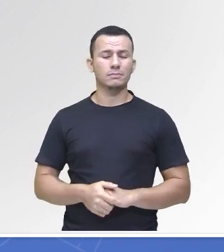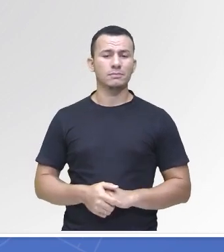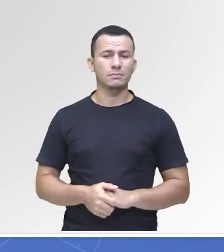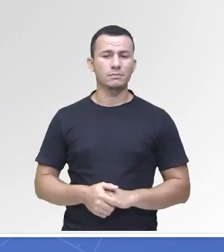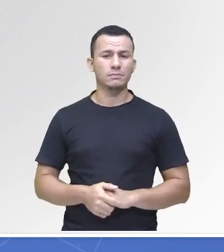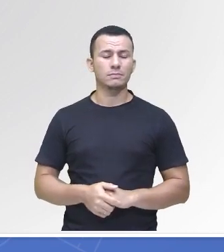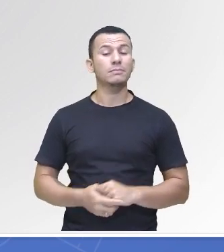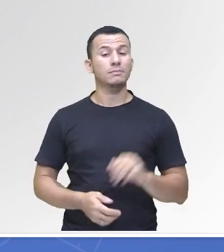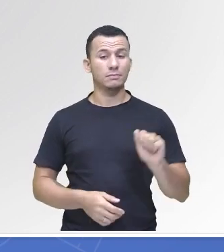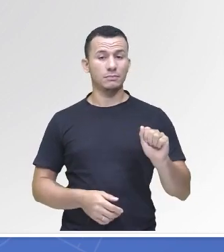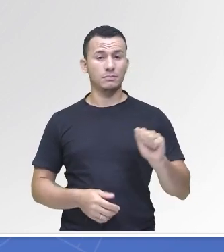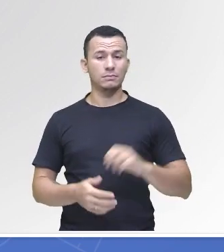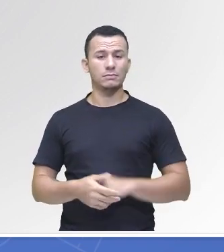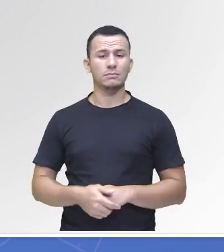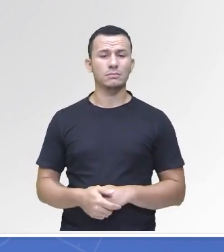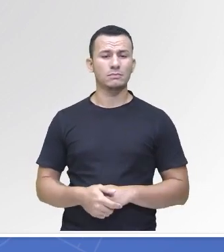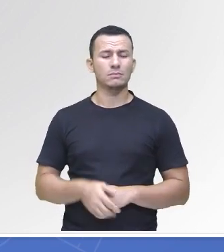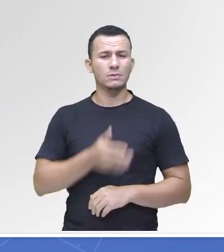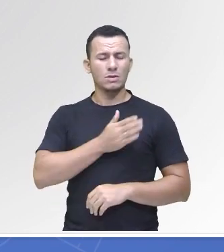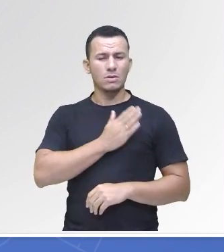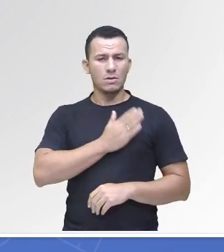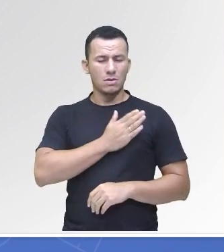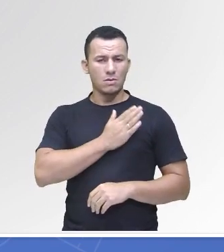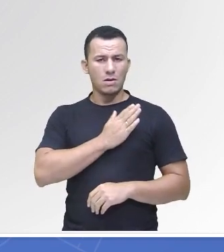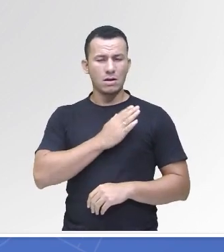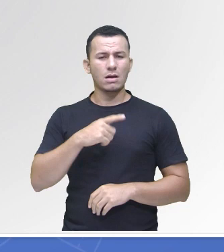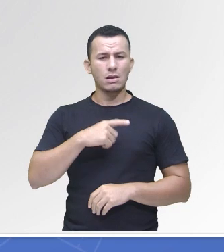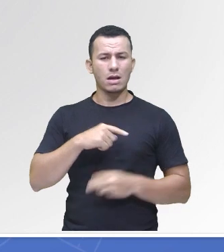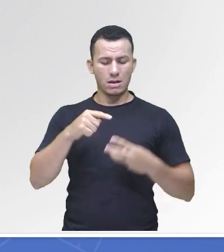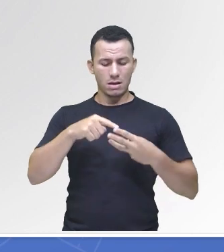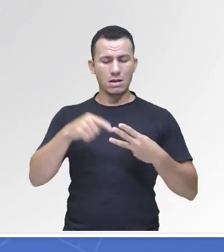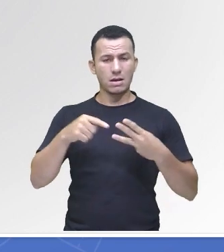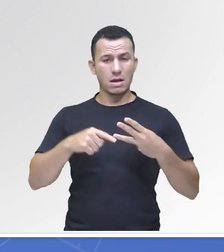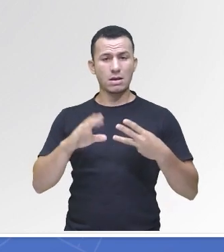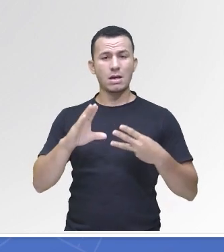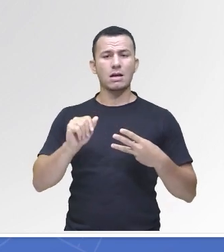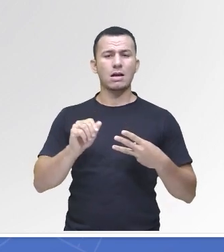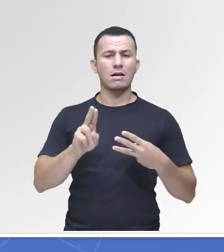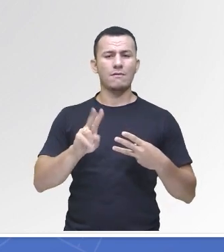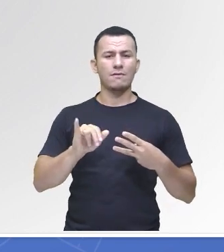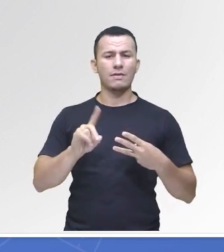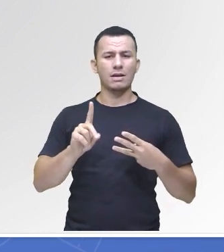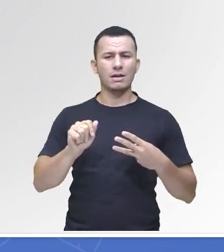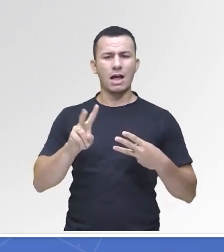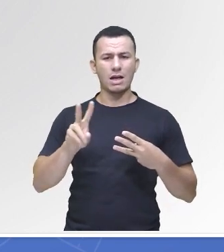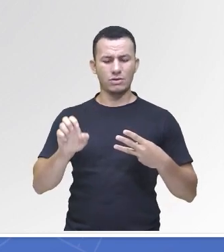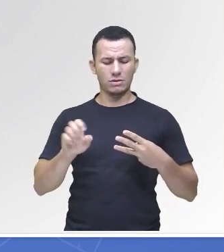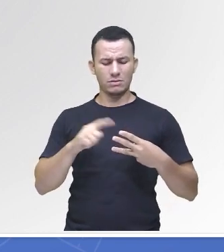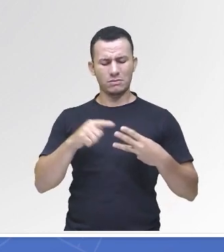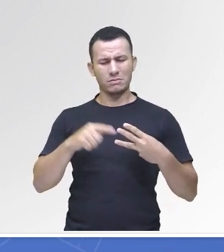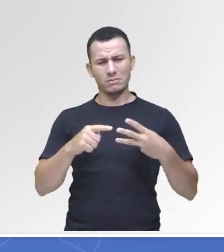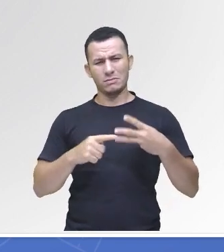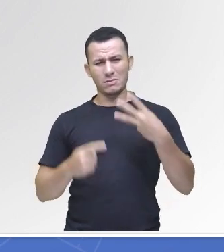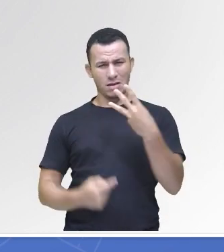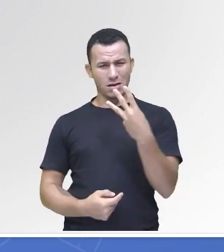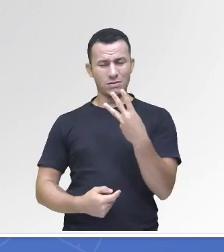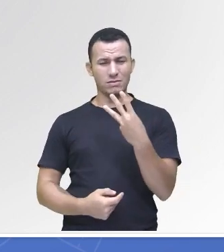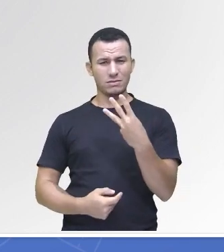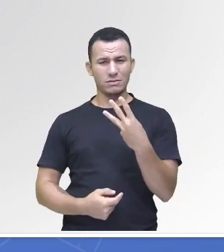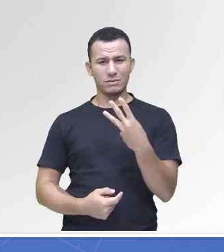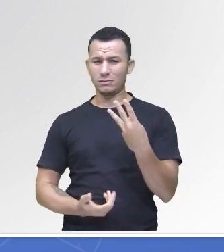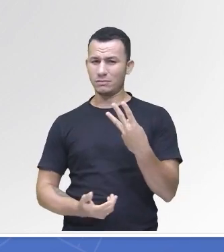Então, alternativa A, o coração com três cavidades, né? Então, aqui já tá errado, porque o coração humano, ele tem,